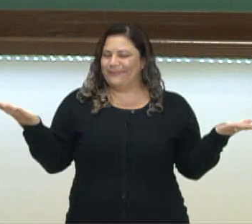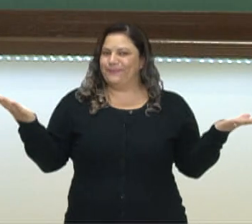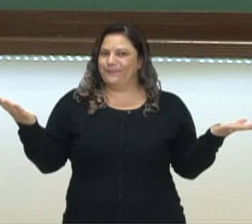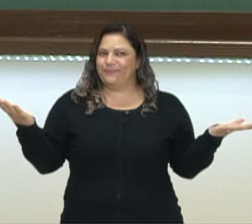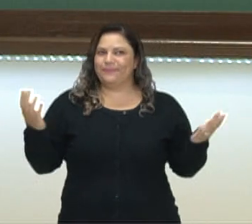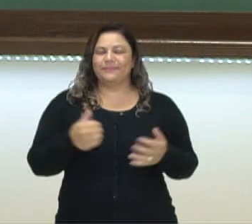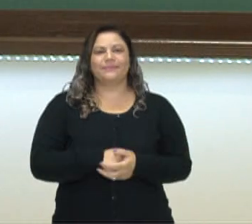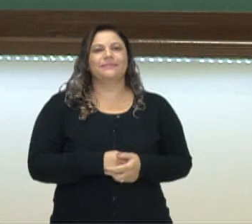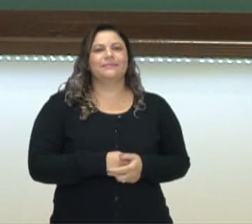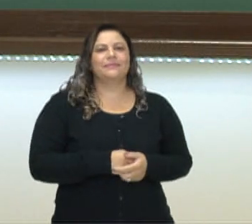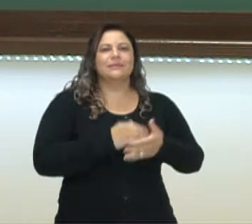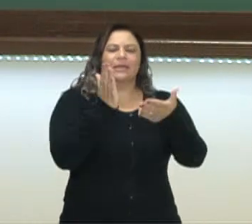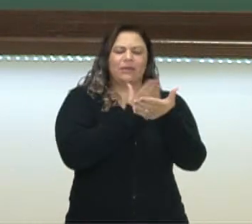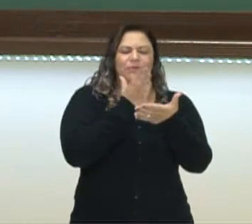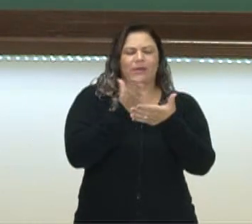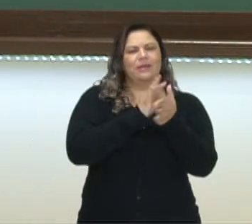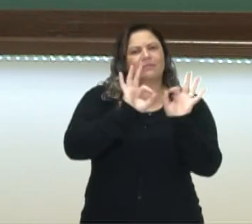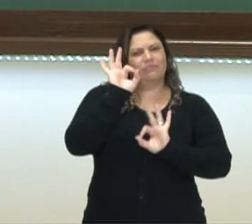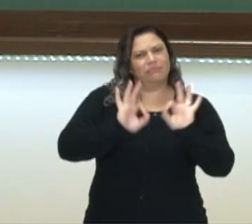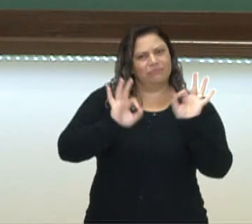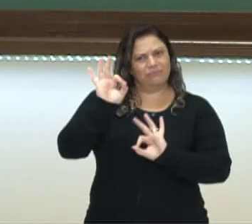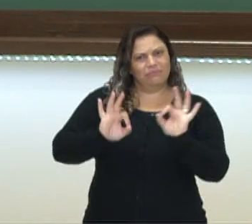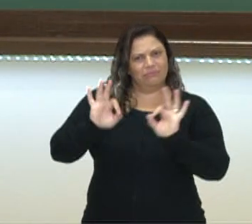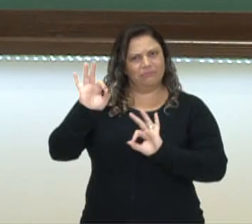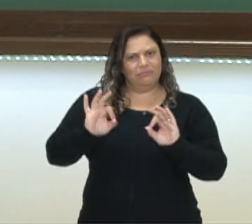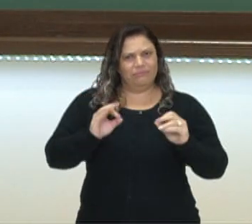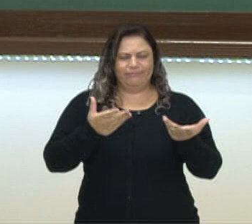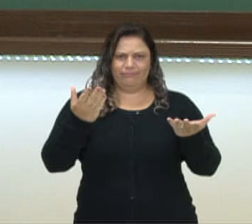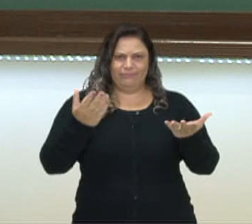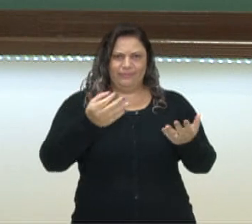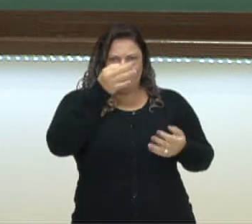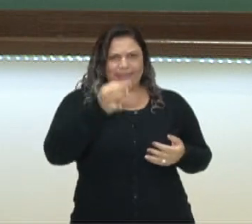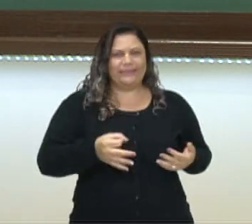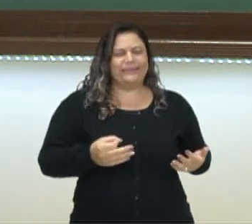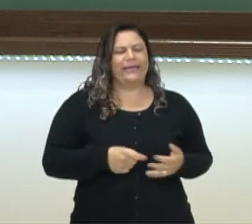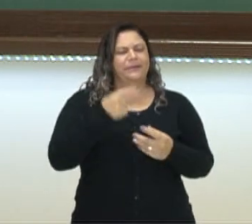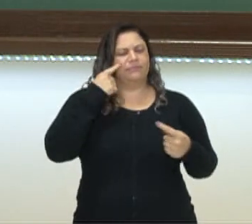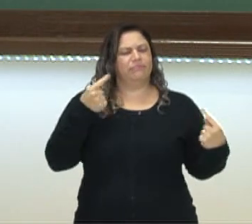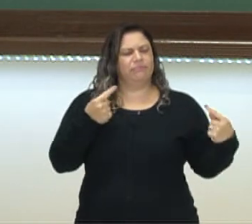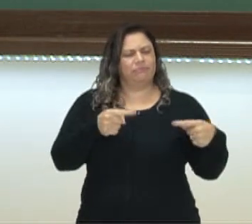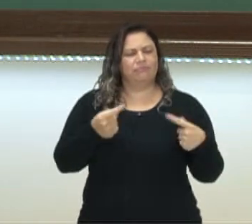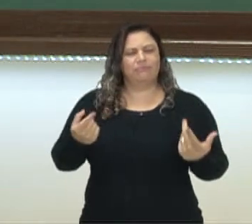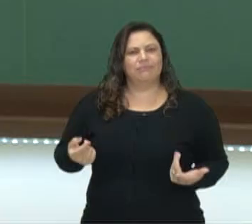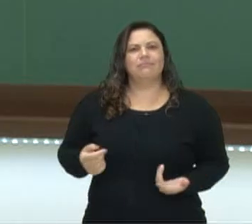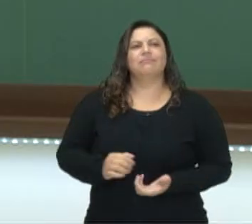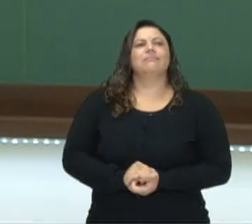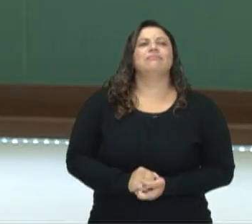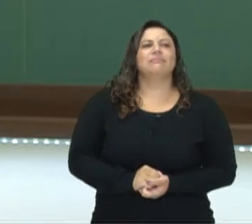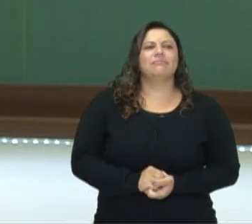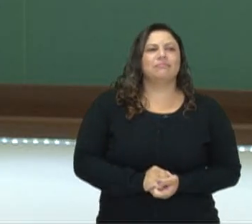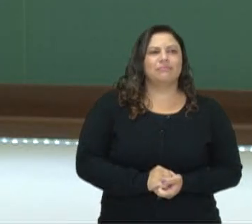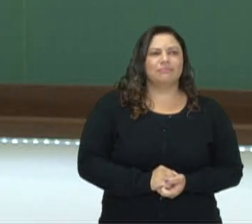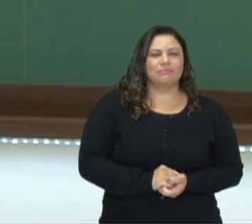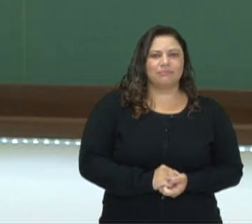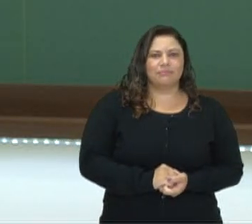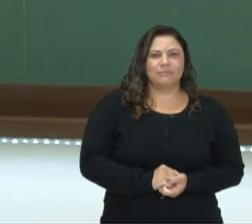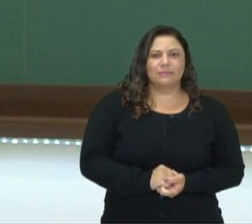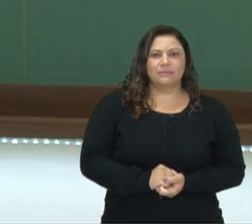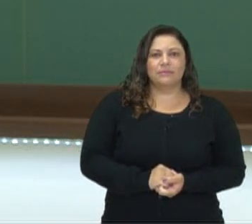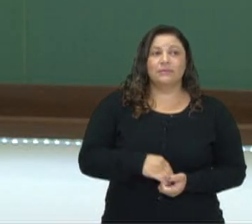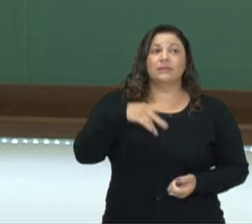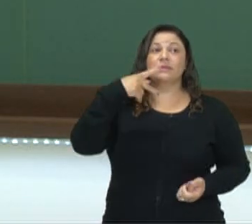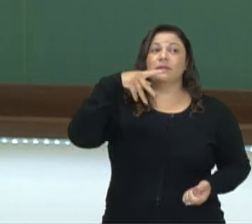Tá aí com o caderno organizado, a cópia bem certinha. Vamos desafiar a mente de vocês? Desafiando a mente.